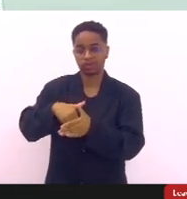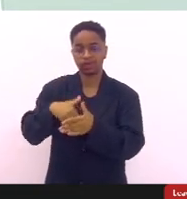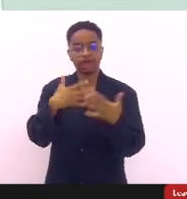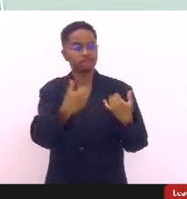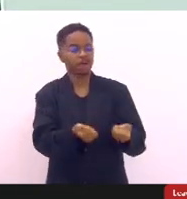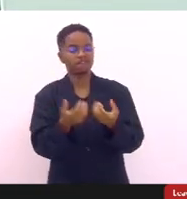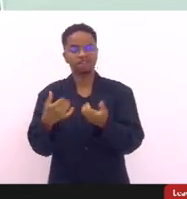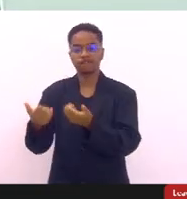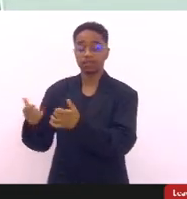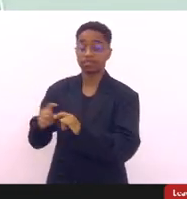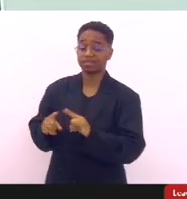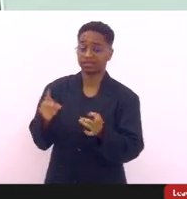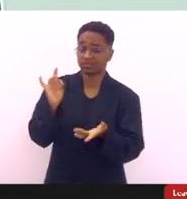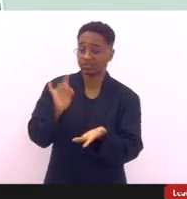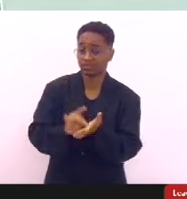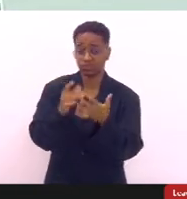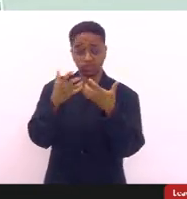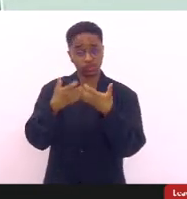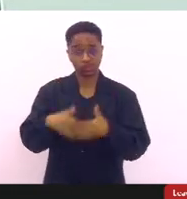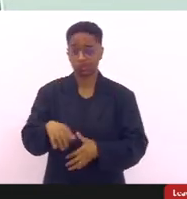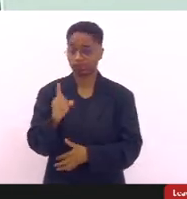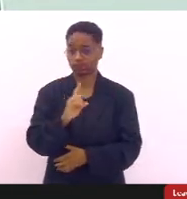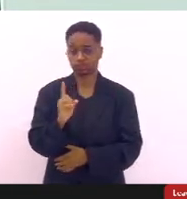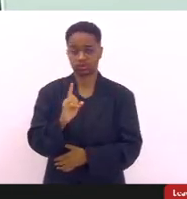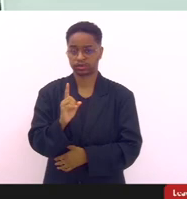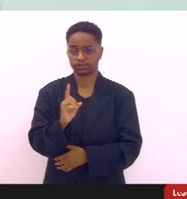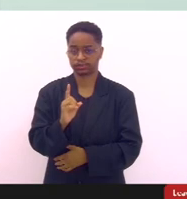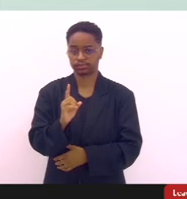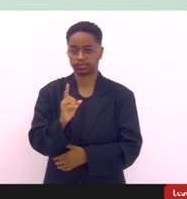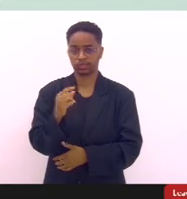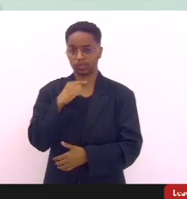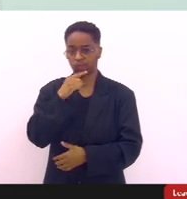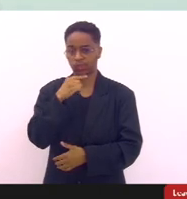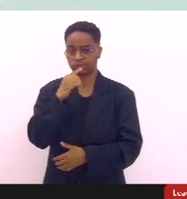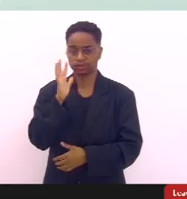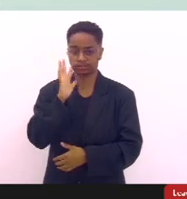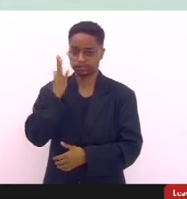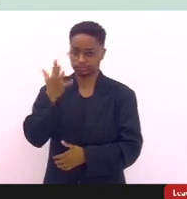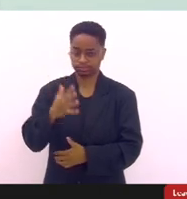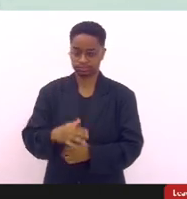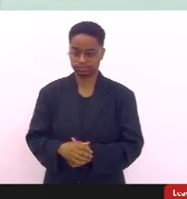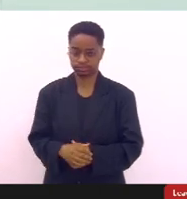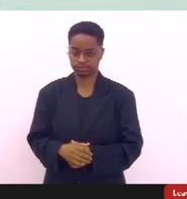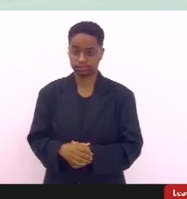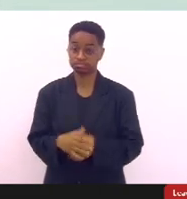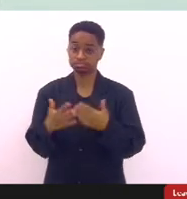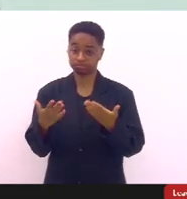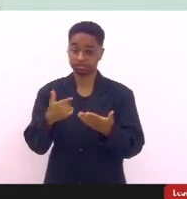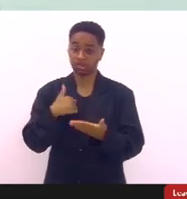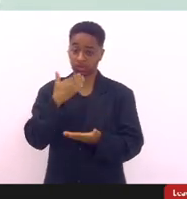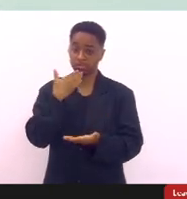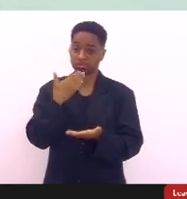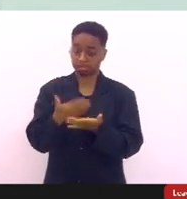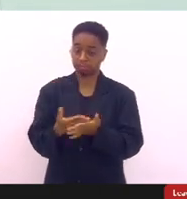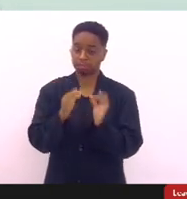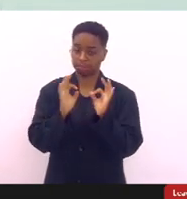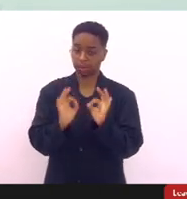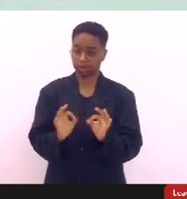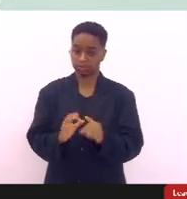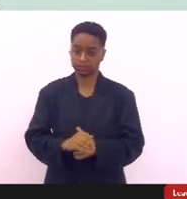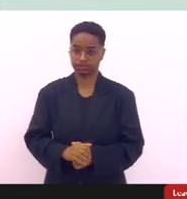não funciona e não dá certo. Eu estou abismado, né,